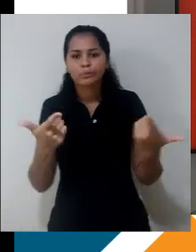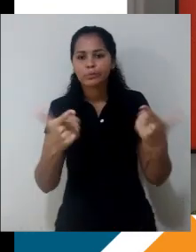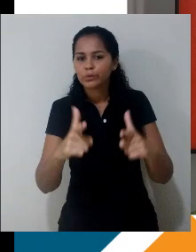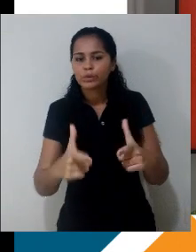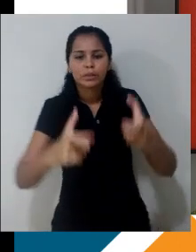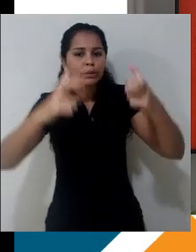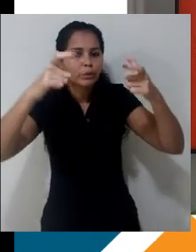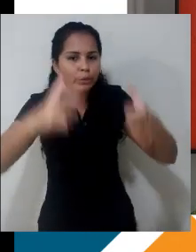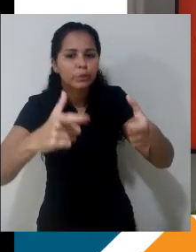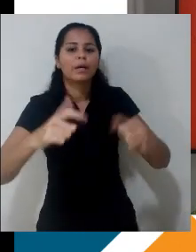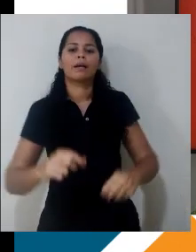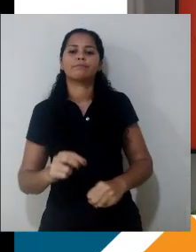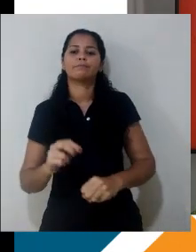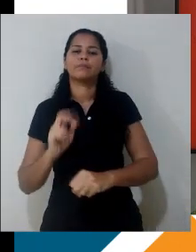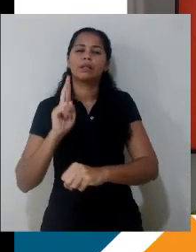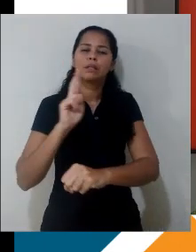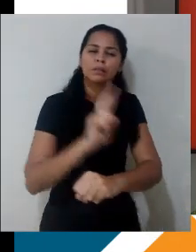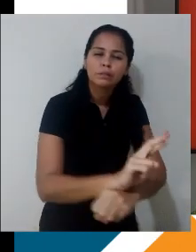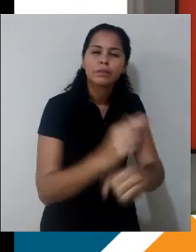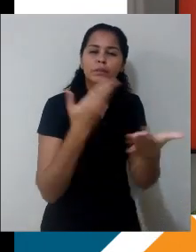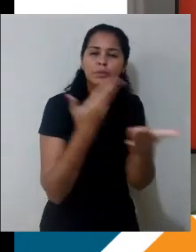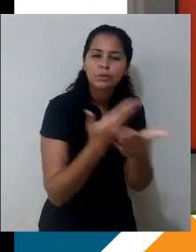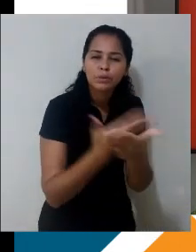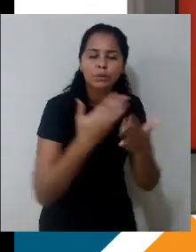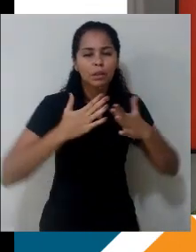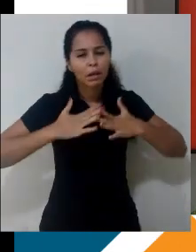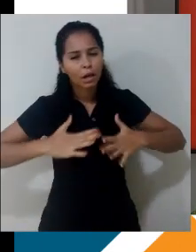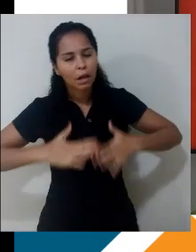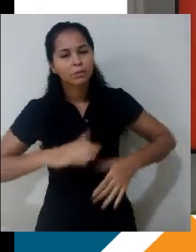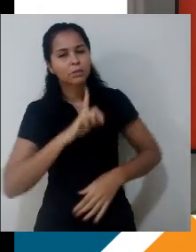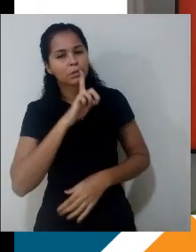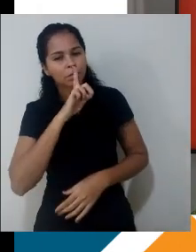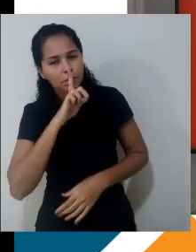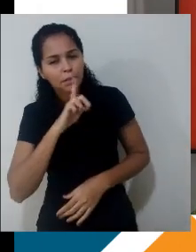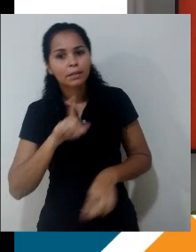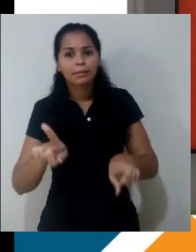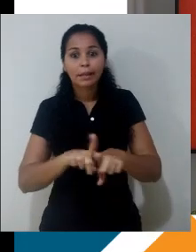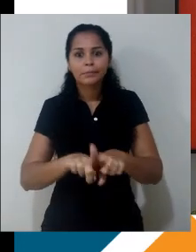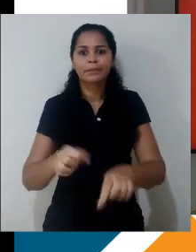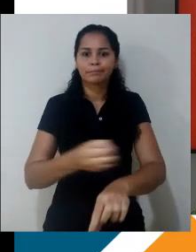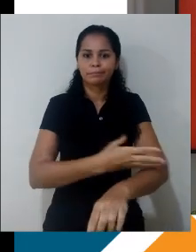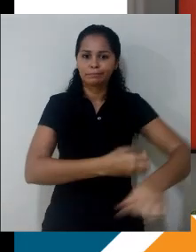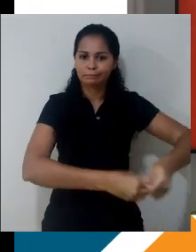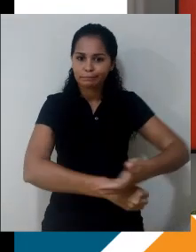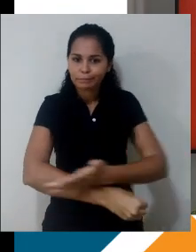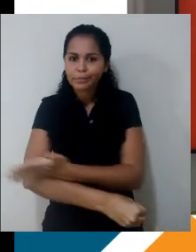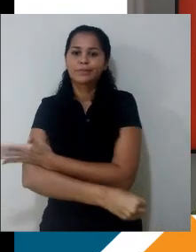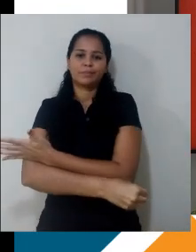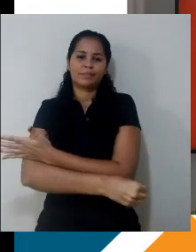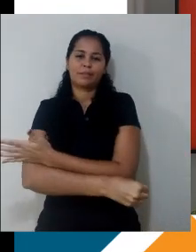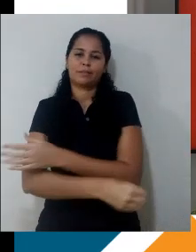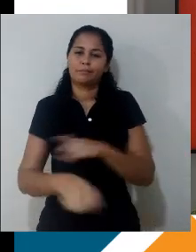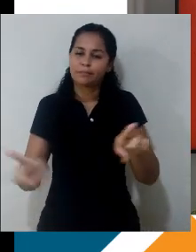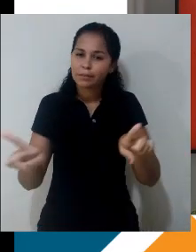espaço reservado para estudar com mais tranquilidade, com mais silêncio. Tem as questões emocionais que estão associadas a esse momento